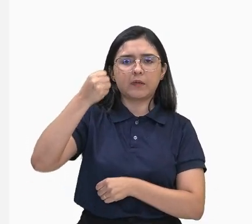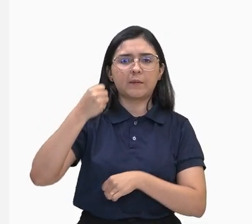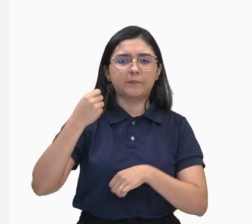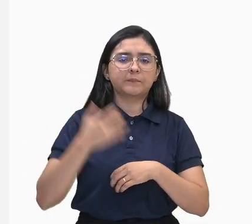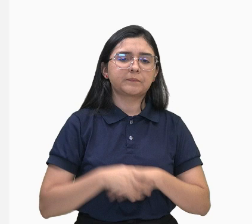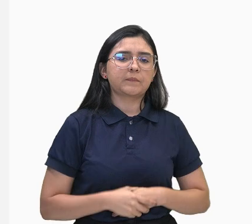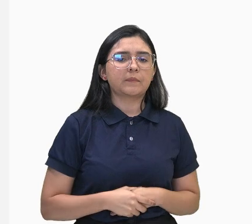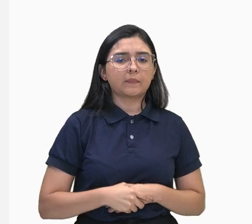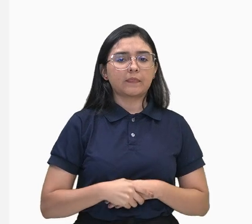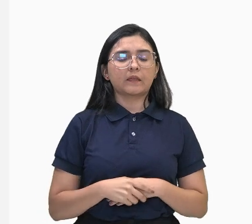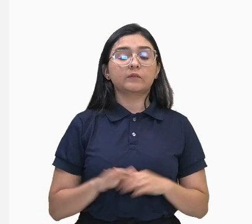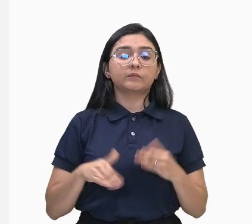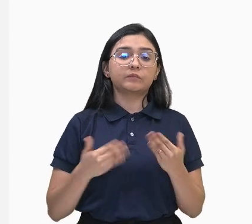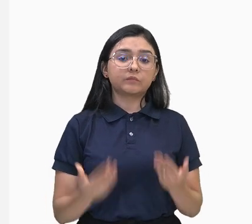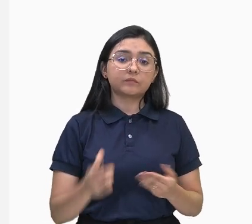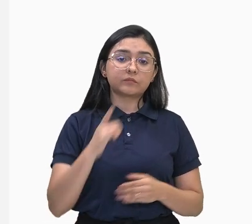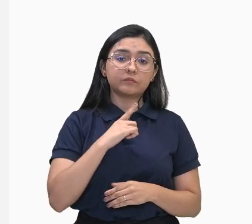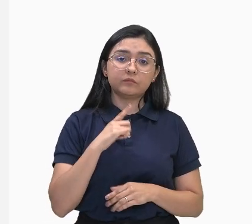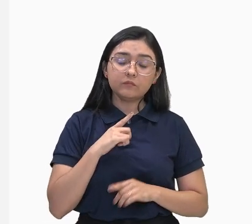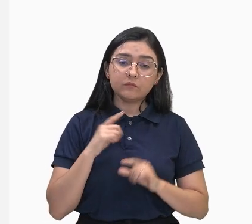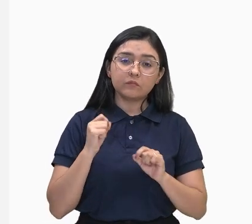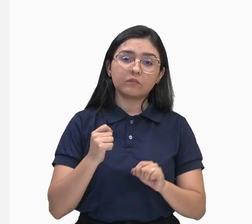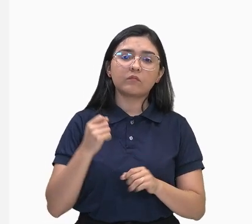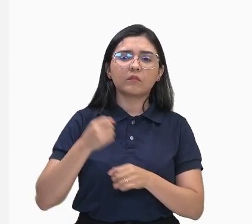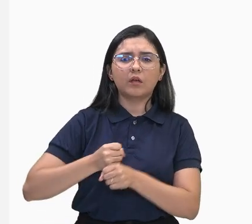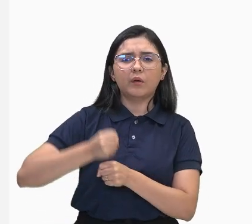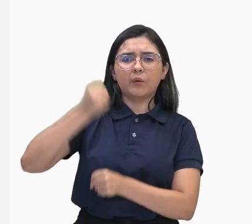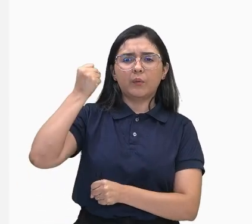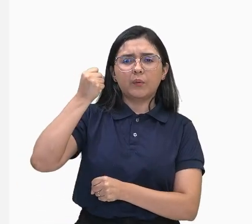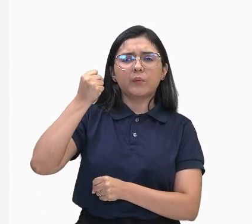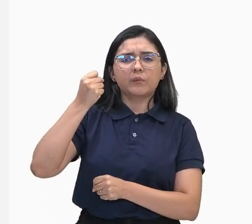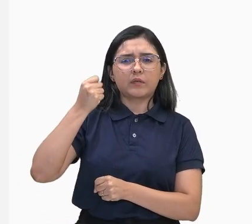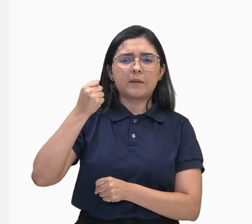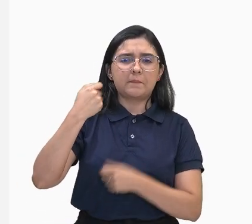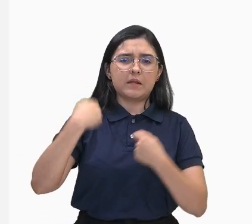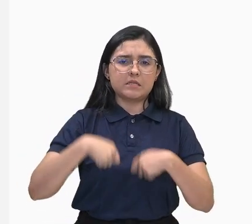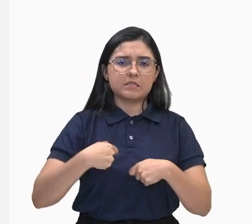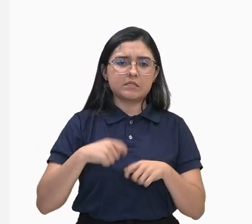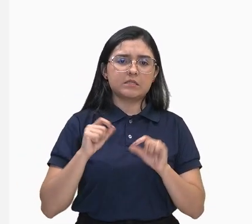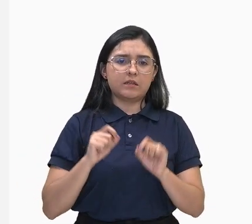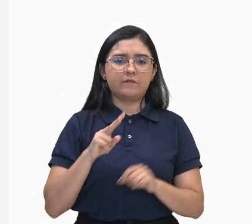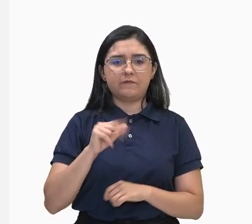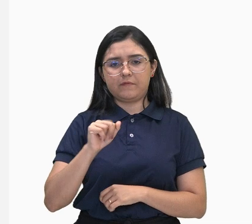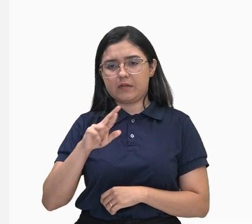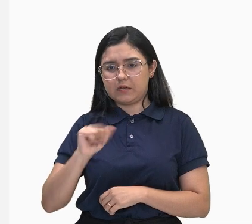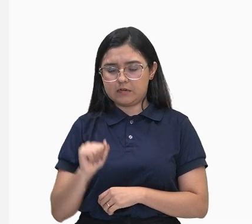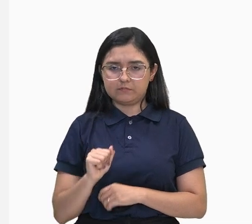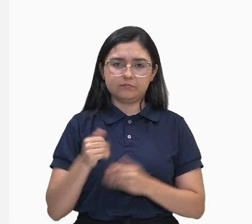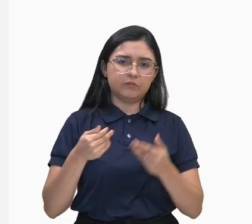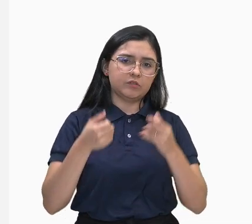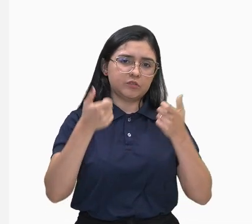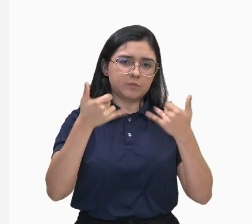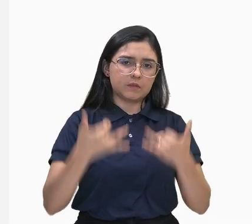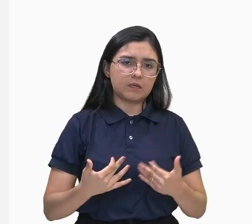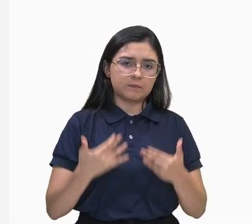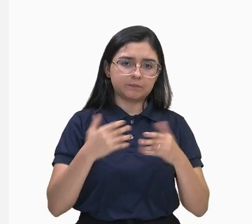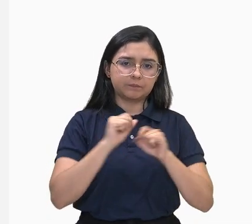resistente. No salto com vara, olha, para a gente entender um pouco mais como funciona, trazer uma definição mais clara para